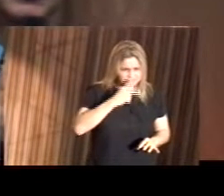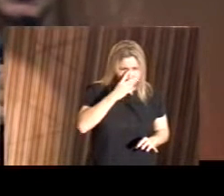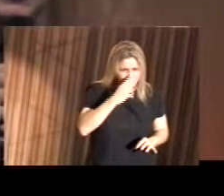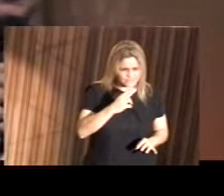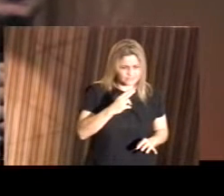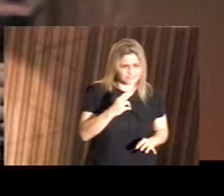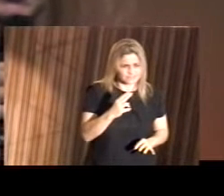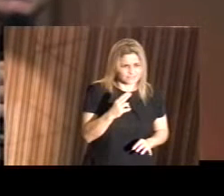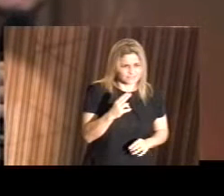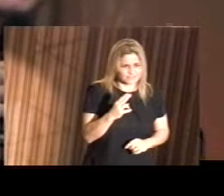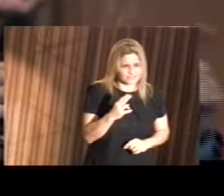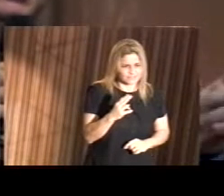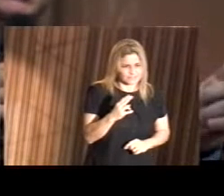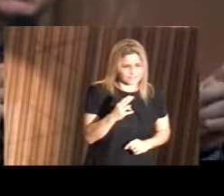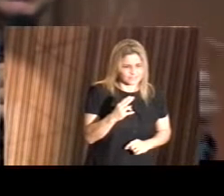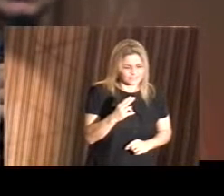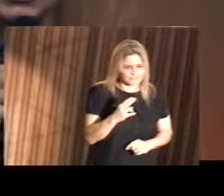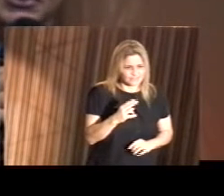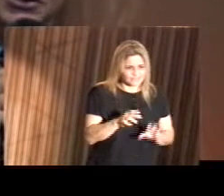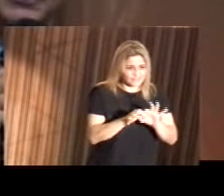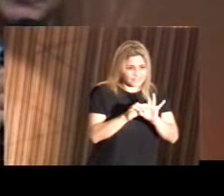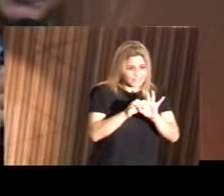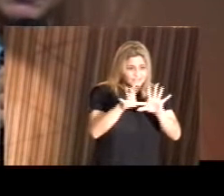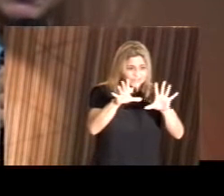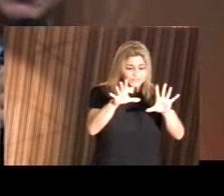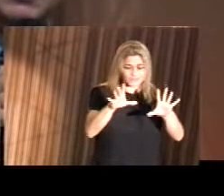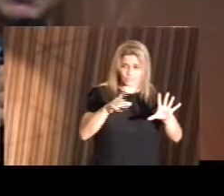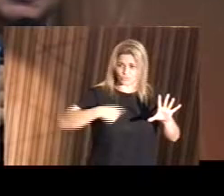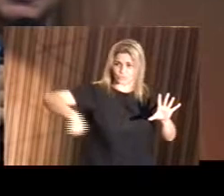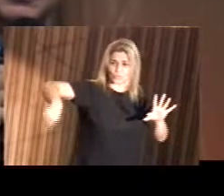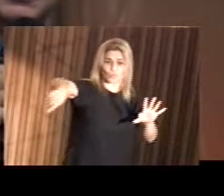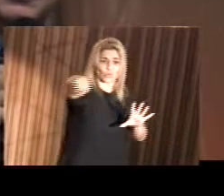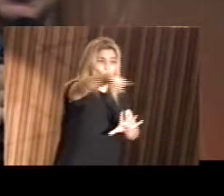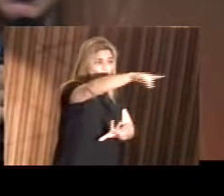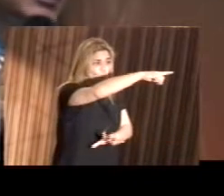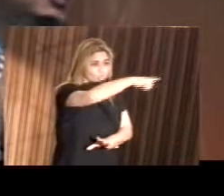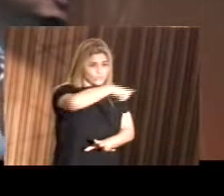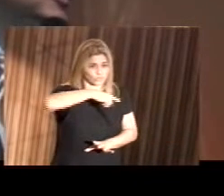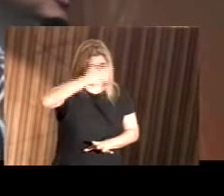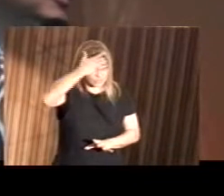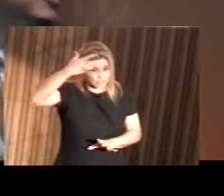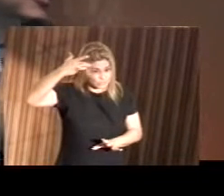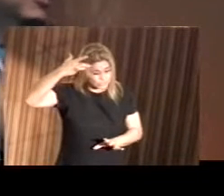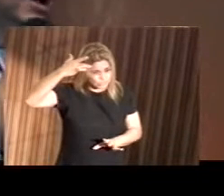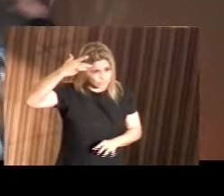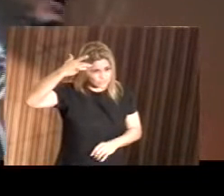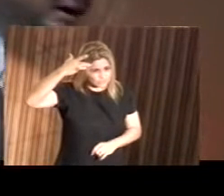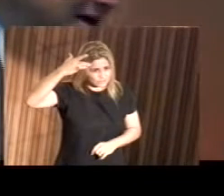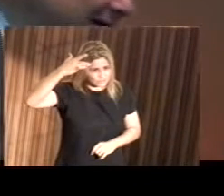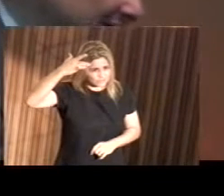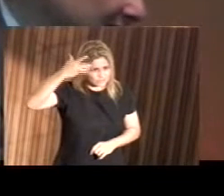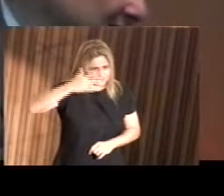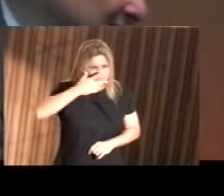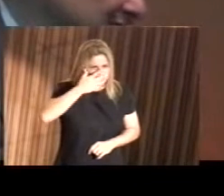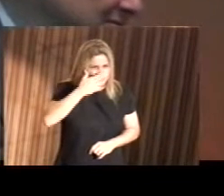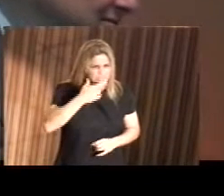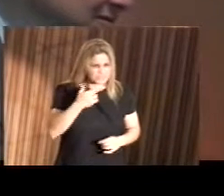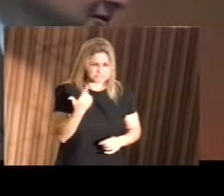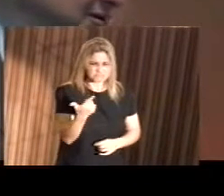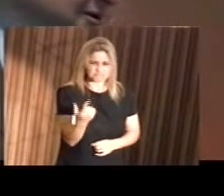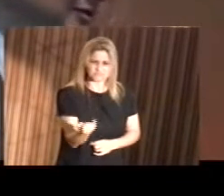ponto que as liberdades coletivas sejam